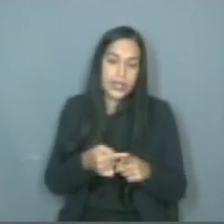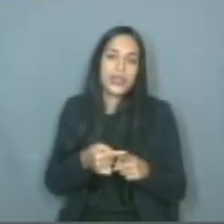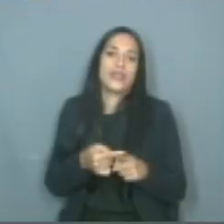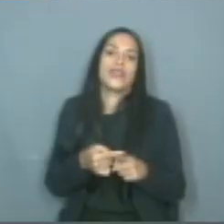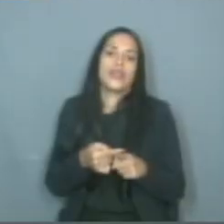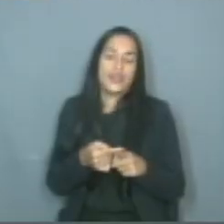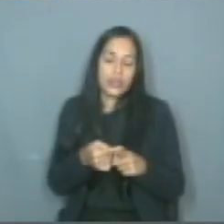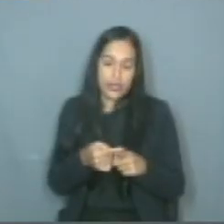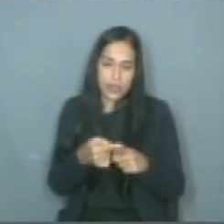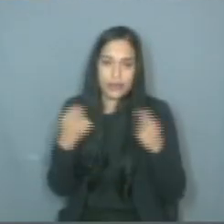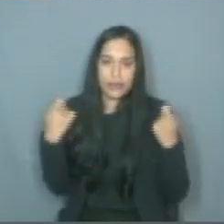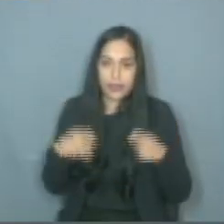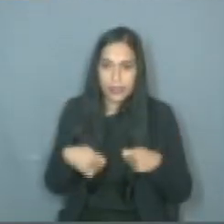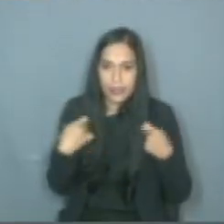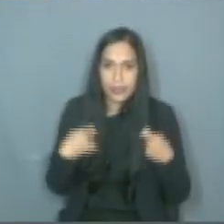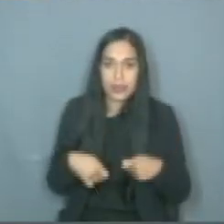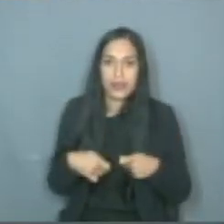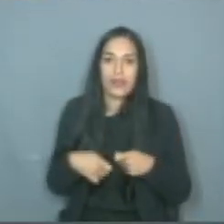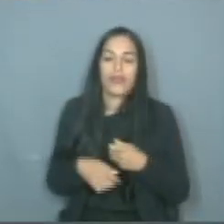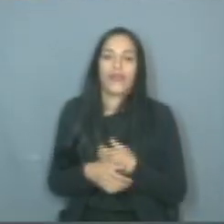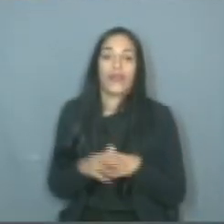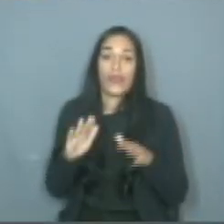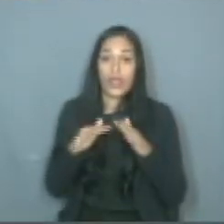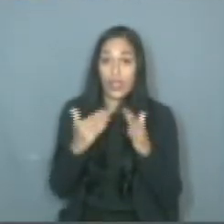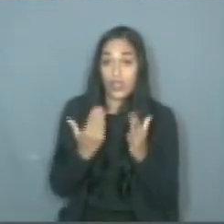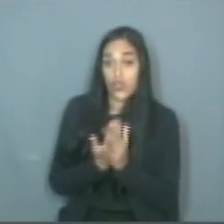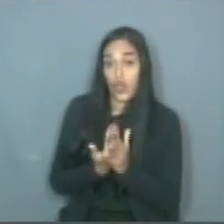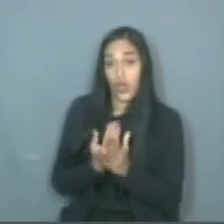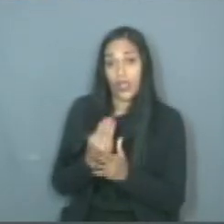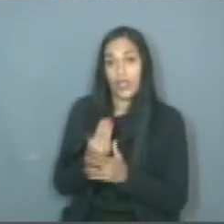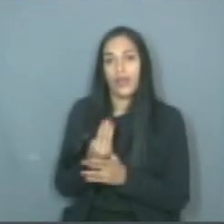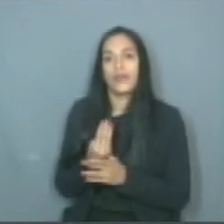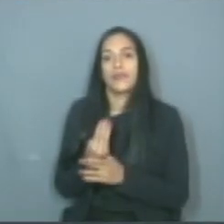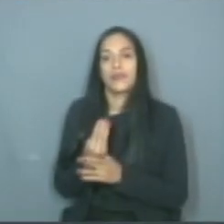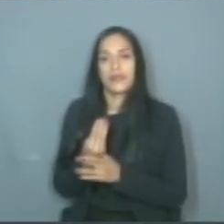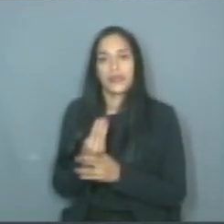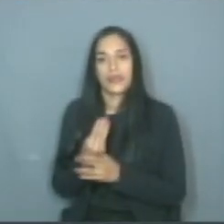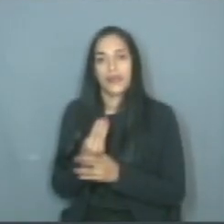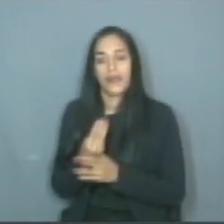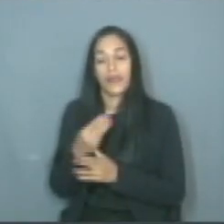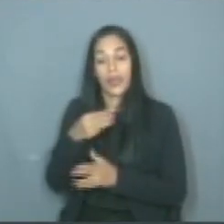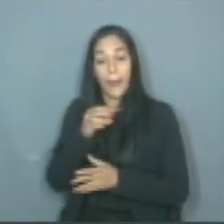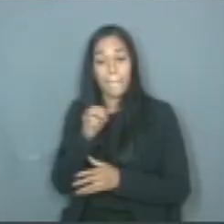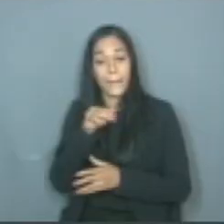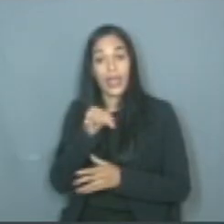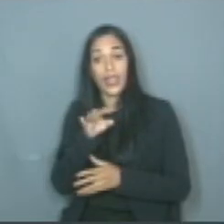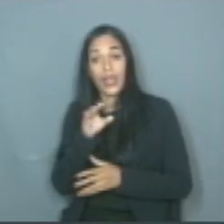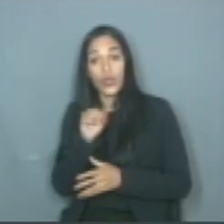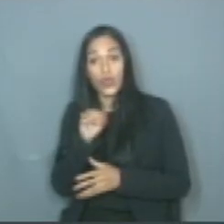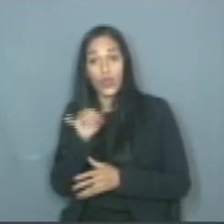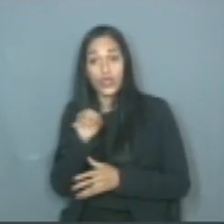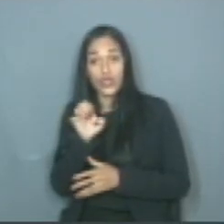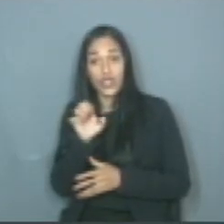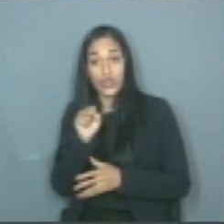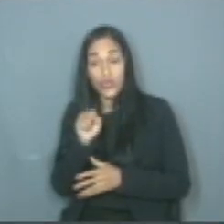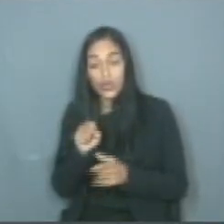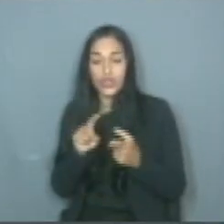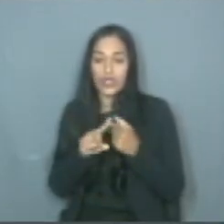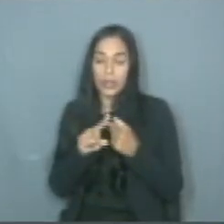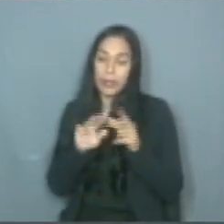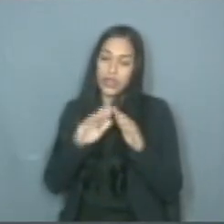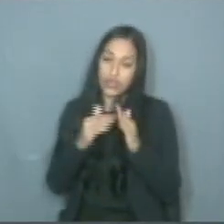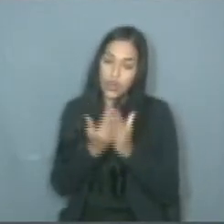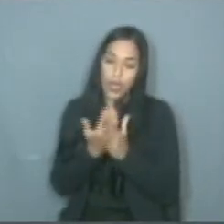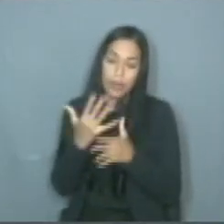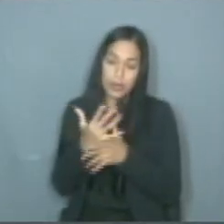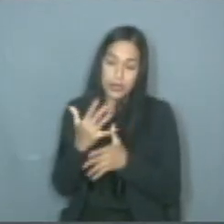demandas e necessidades. Então, é claro que na Escola Menino Jesus, bem como na Escola Municipal Campina do Barreto, que também, diga-se